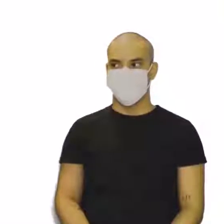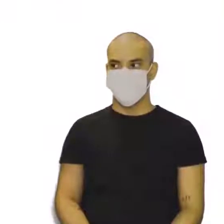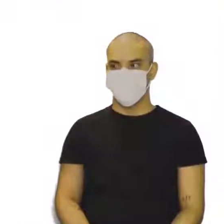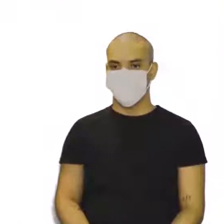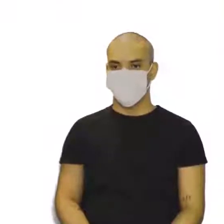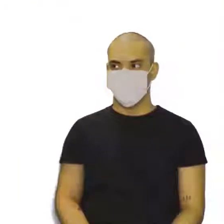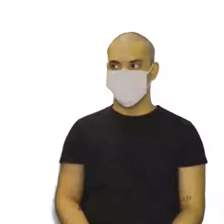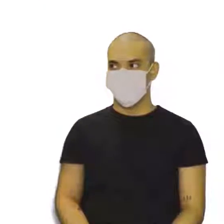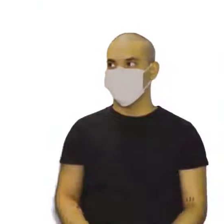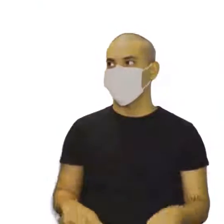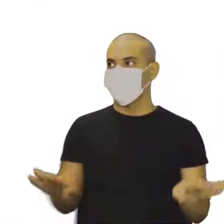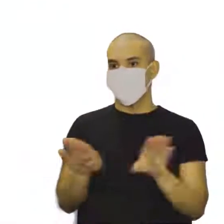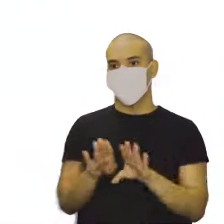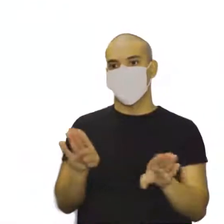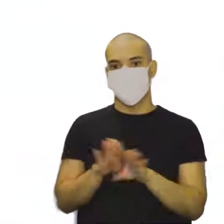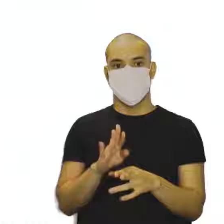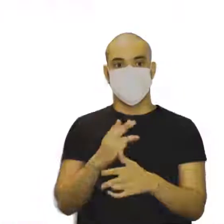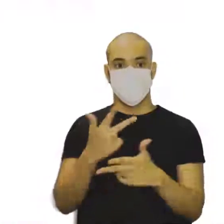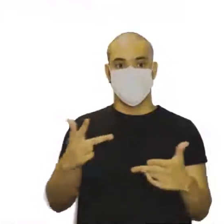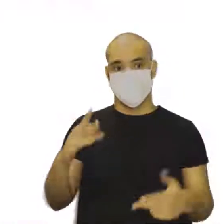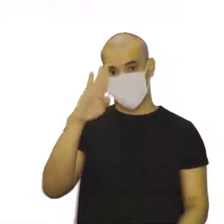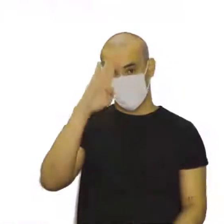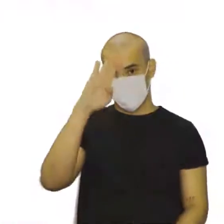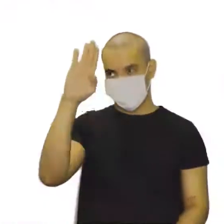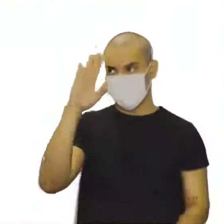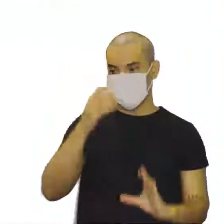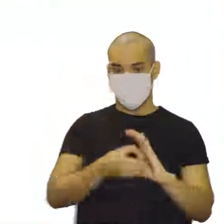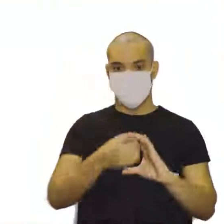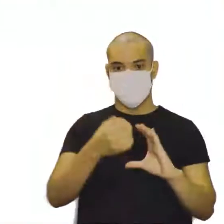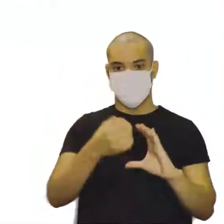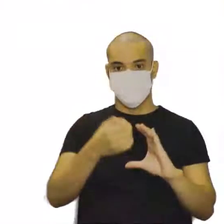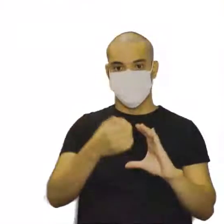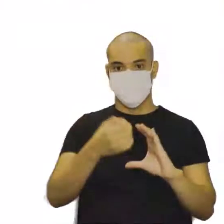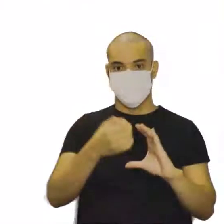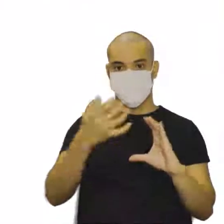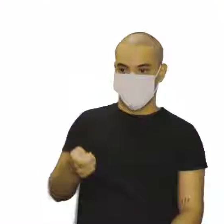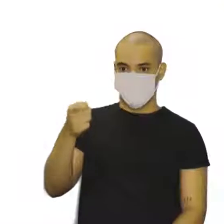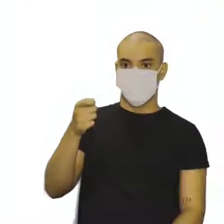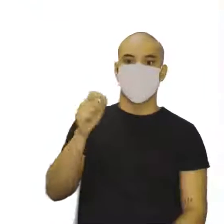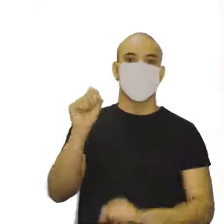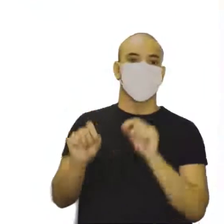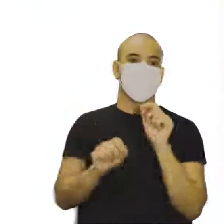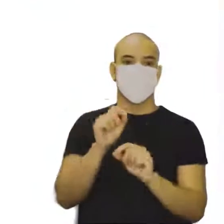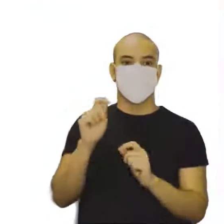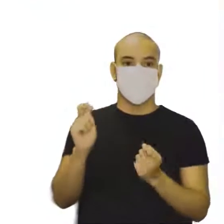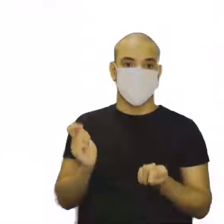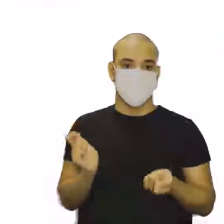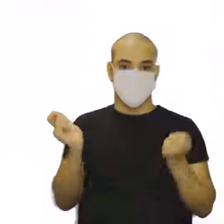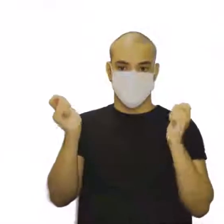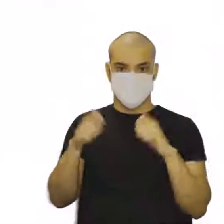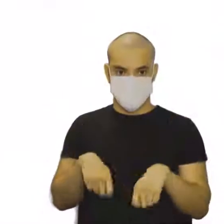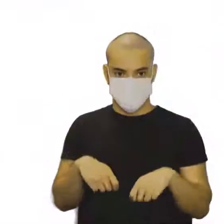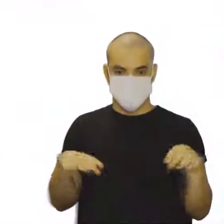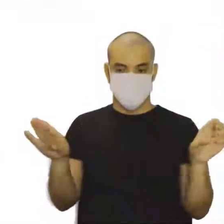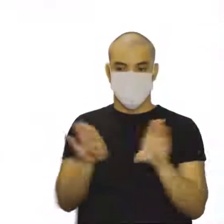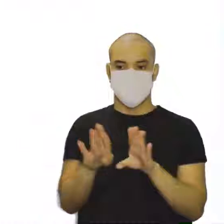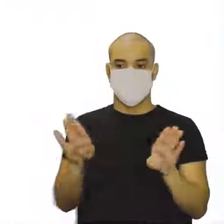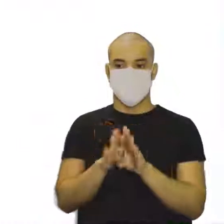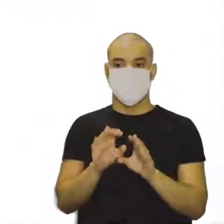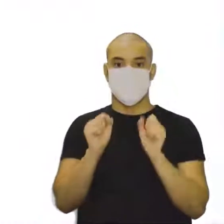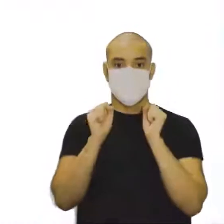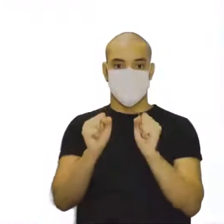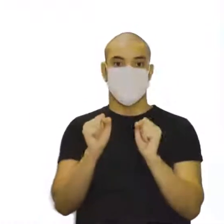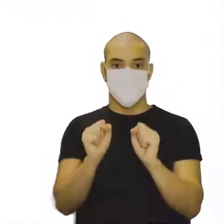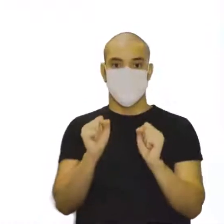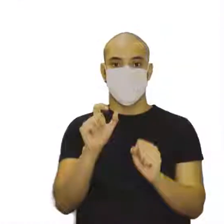E também, uma das principais características dos disjuntores é a sua capacidade de